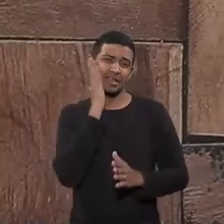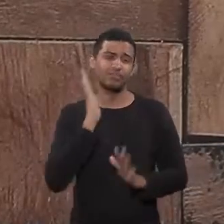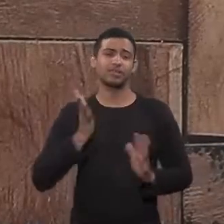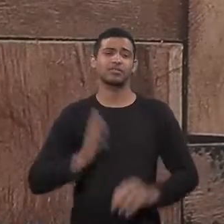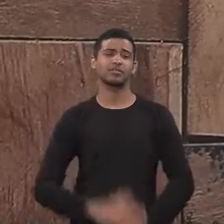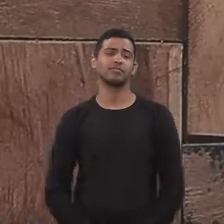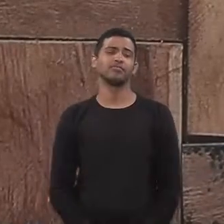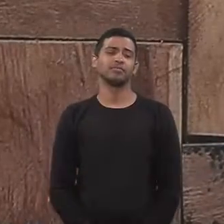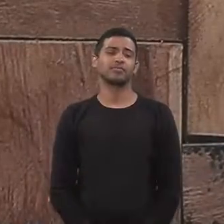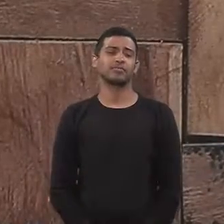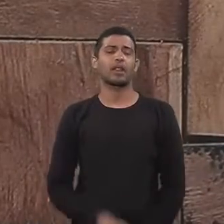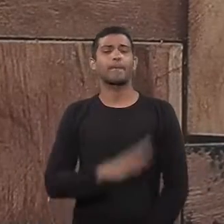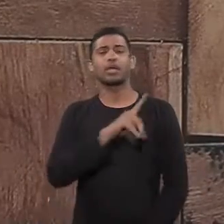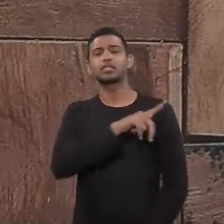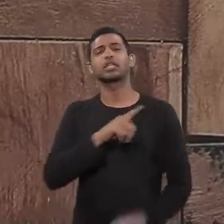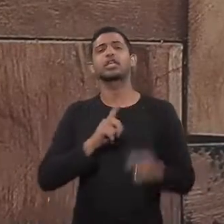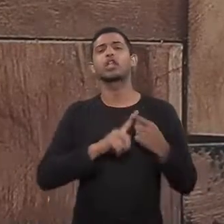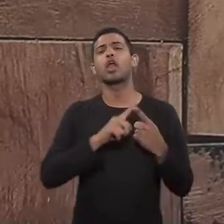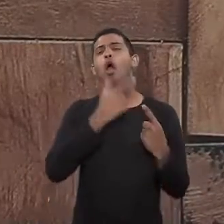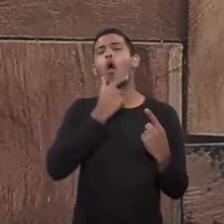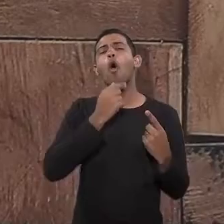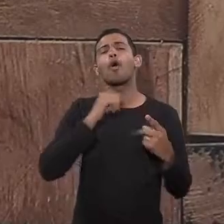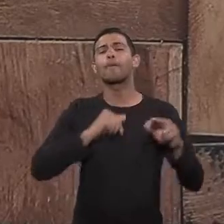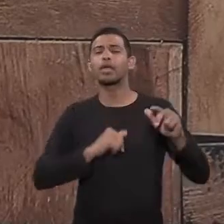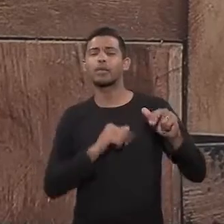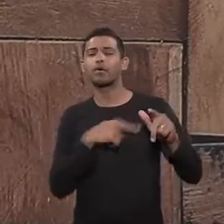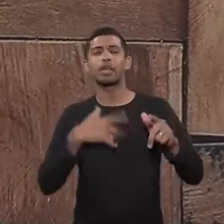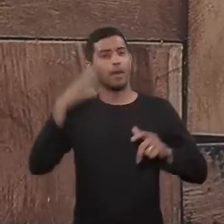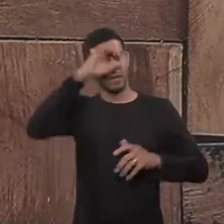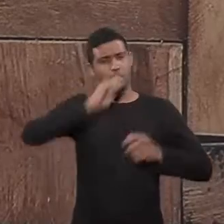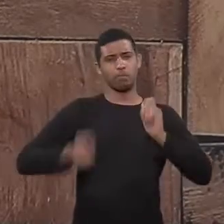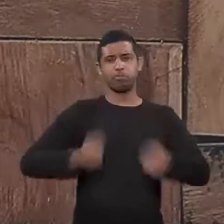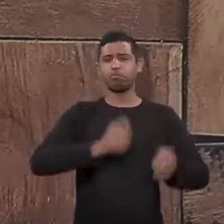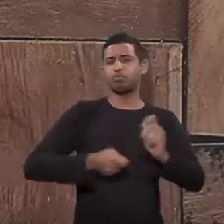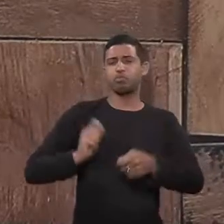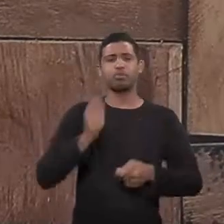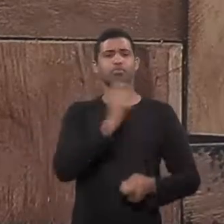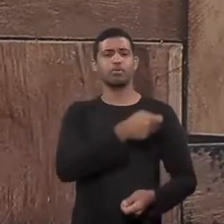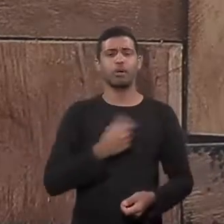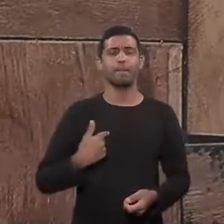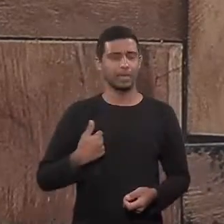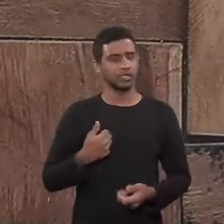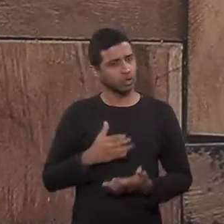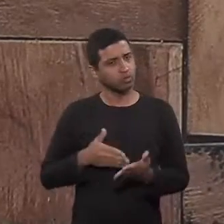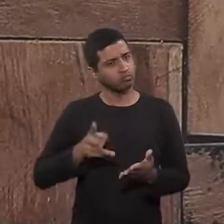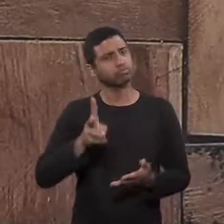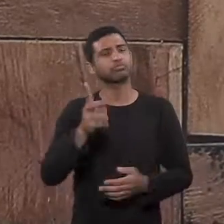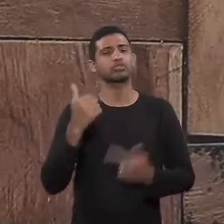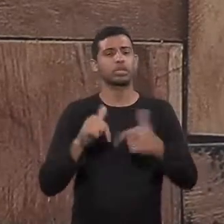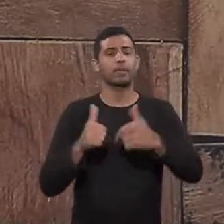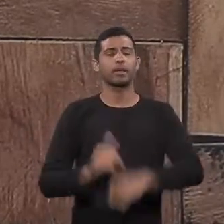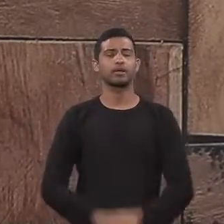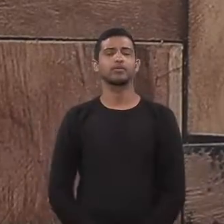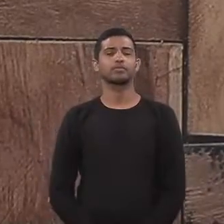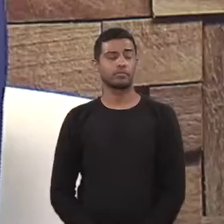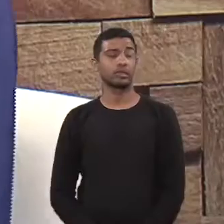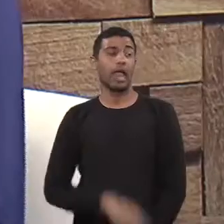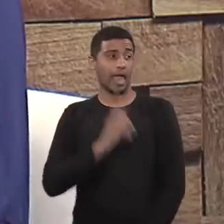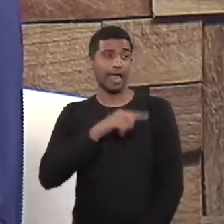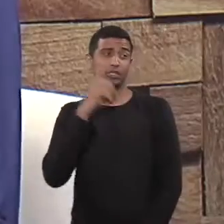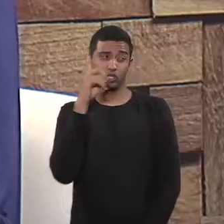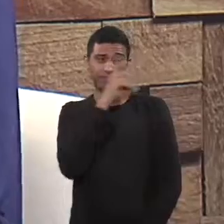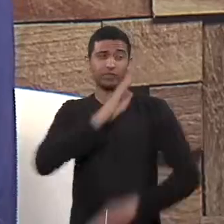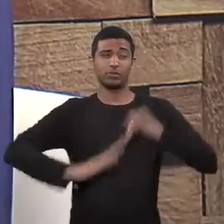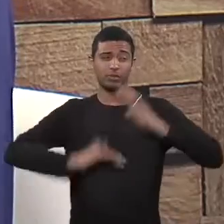também. Mas... E meu irmão aprendeu bateria, também chegou a tocar um pouco, mas eu realmente fui a que segui a carreira. Né, e é uma